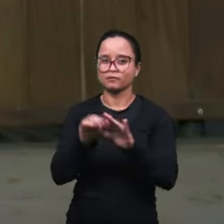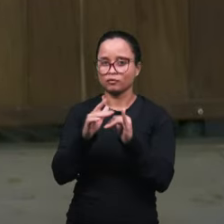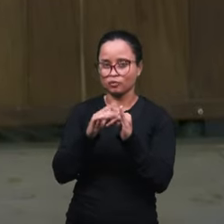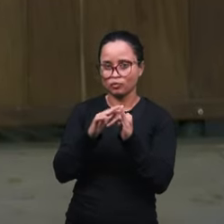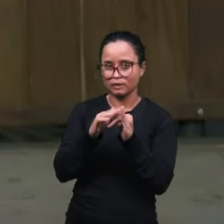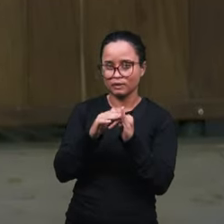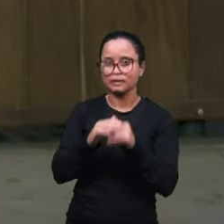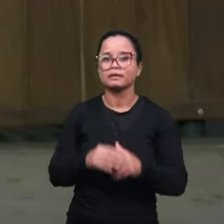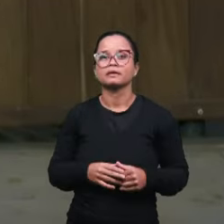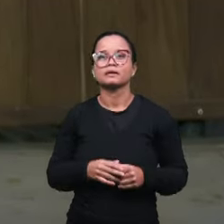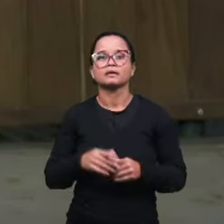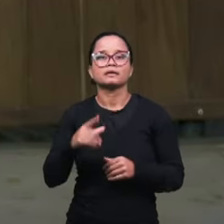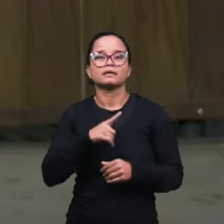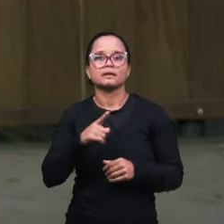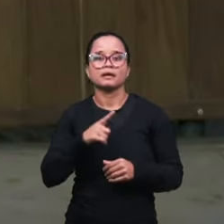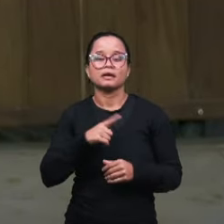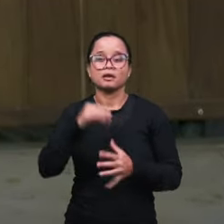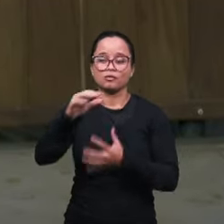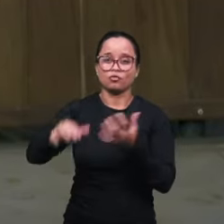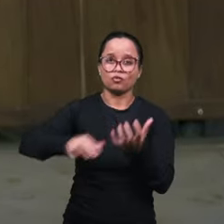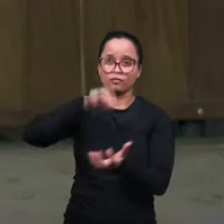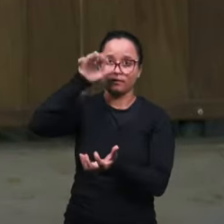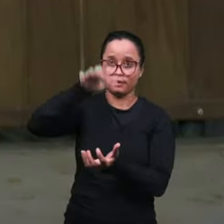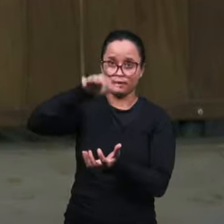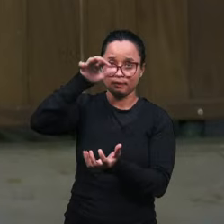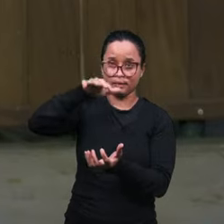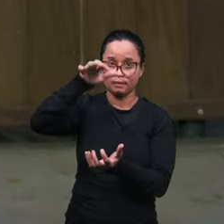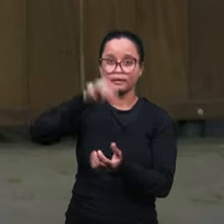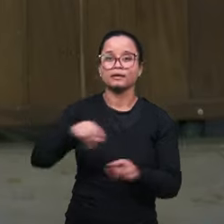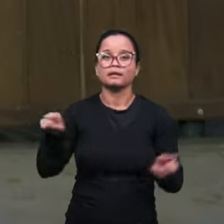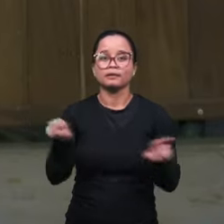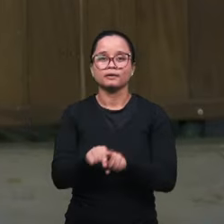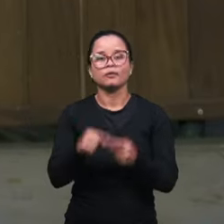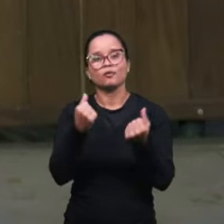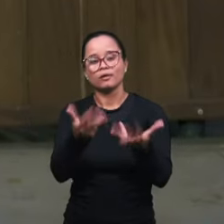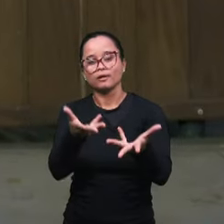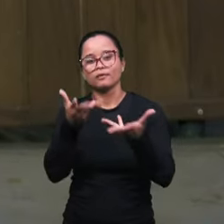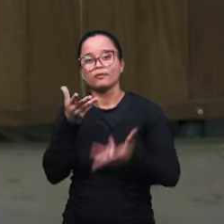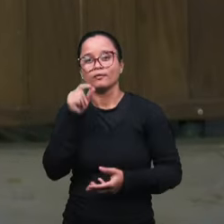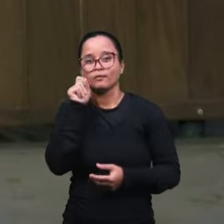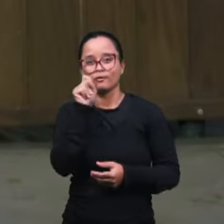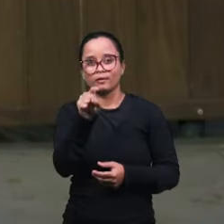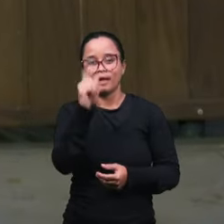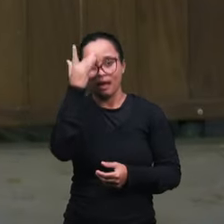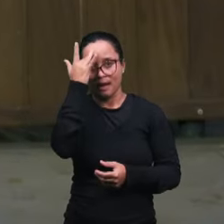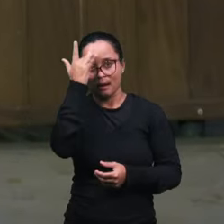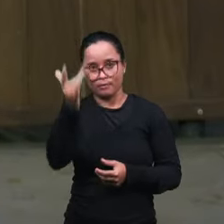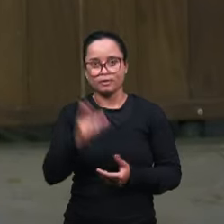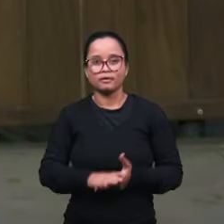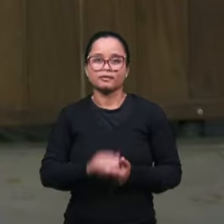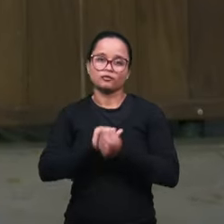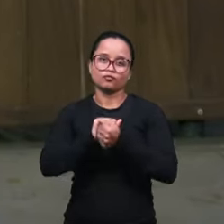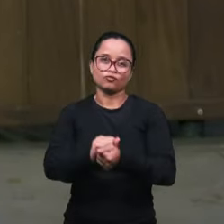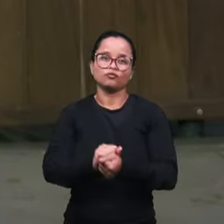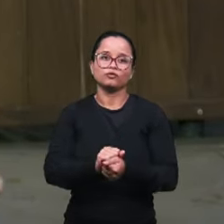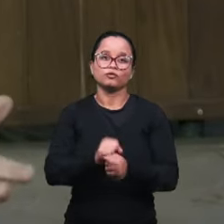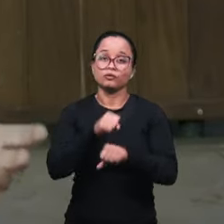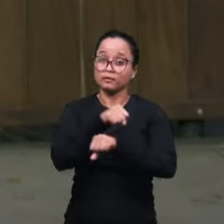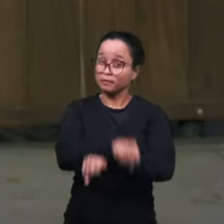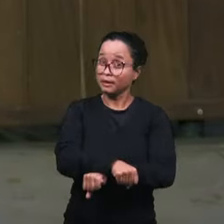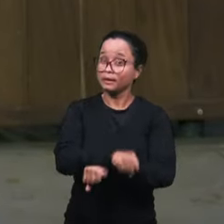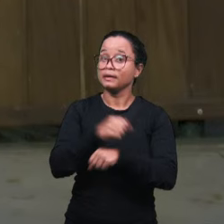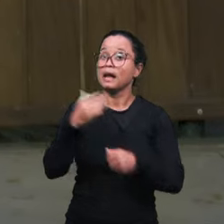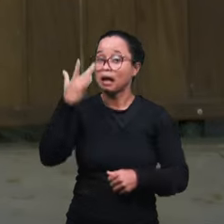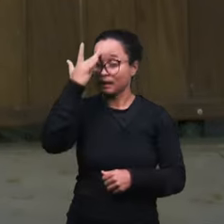temos também a transmissão via satélite. E convidamos você para amanhã, inclusive, estar conosco no seminário, participando